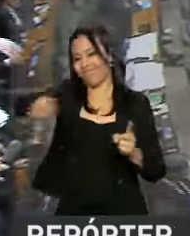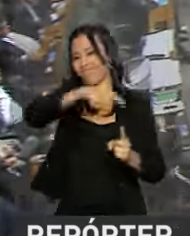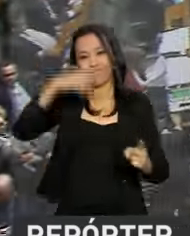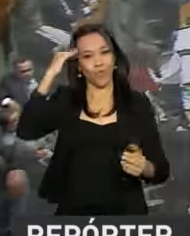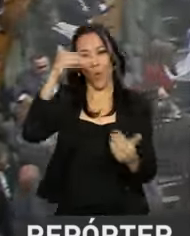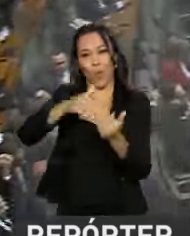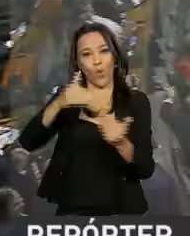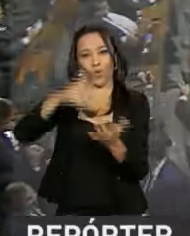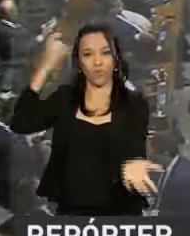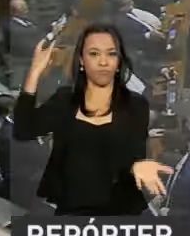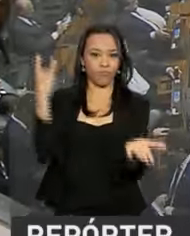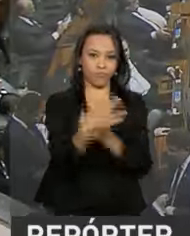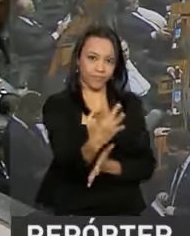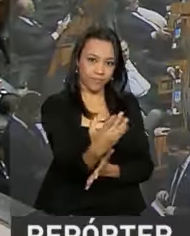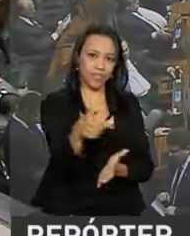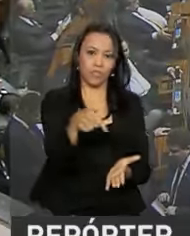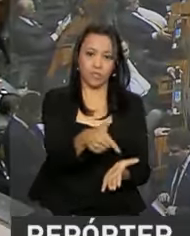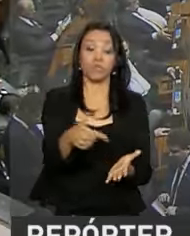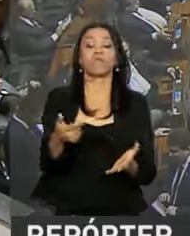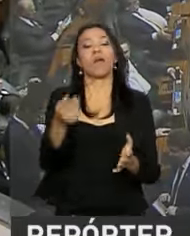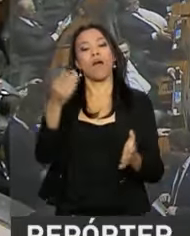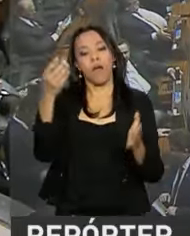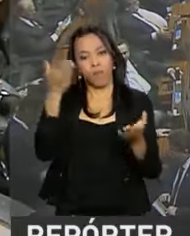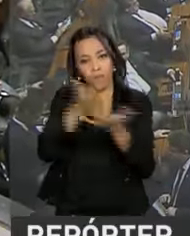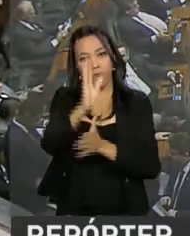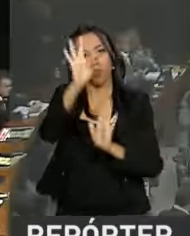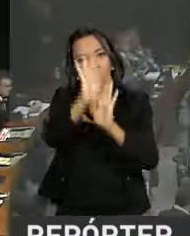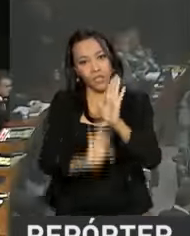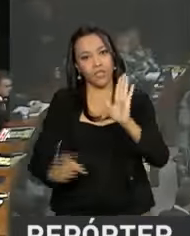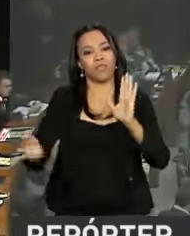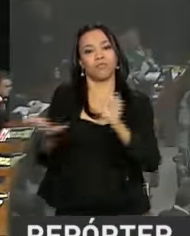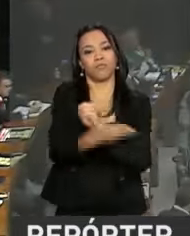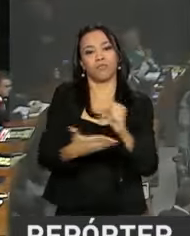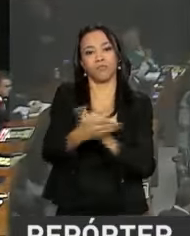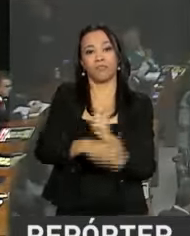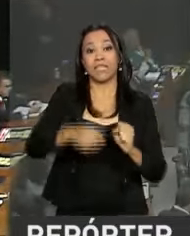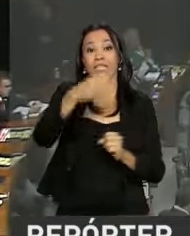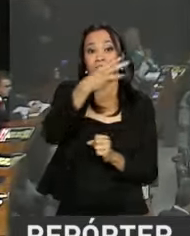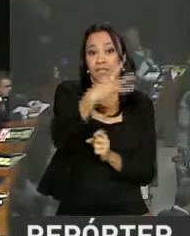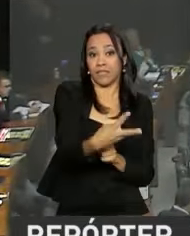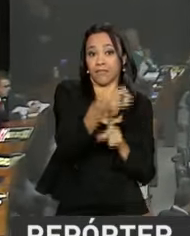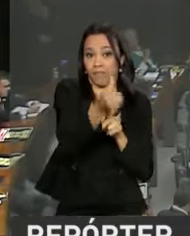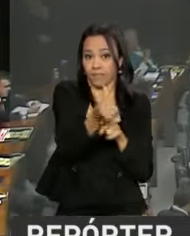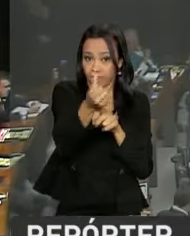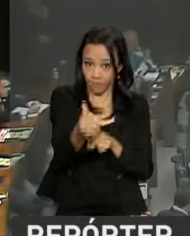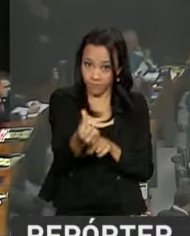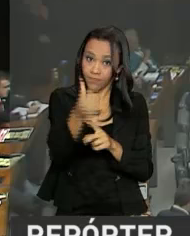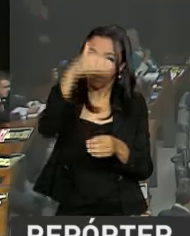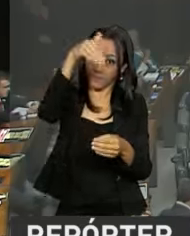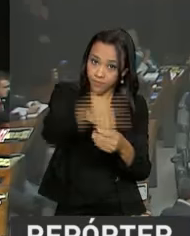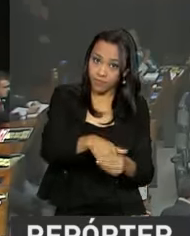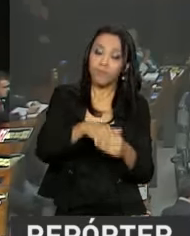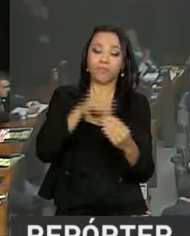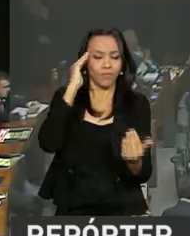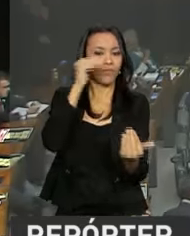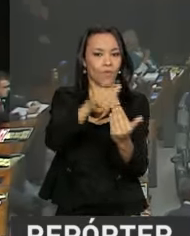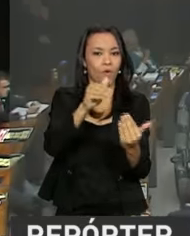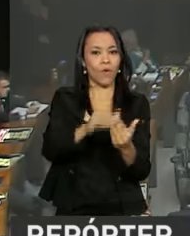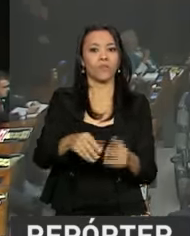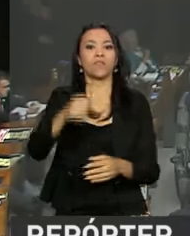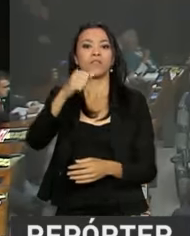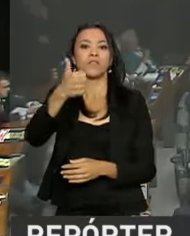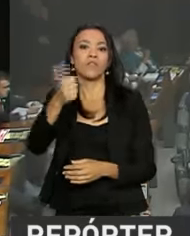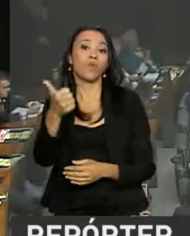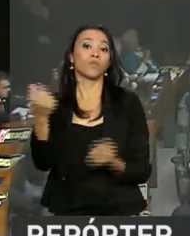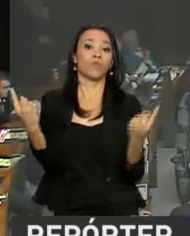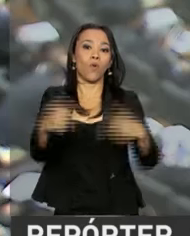essas tentativas. Aprovou o texto base da proposta pelo placar de 366 votos favoráveis e